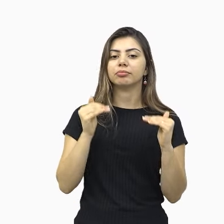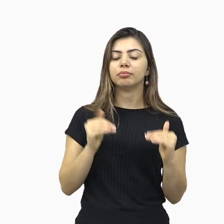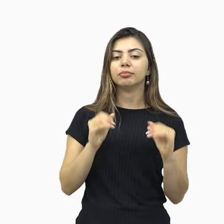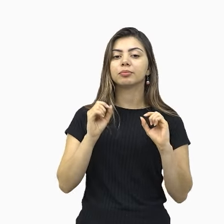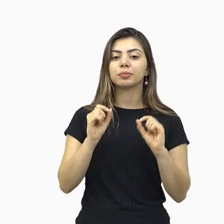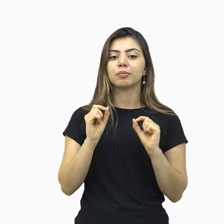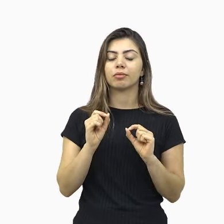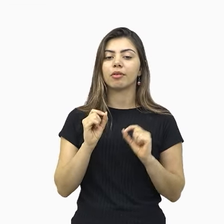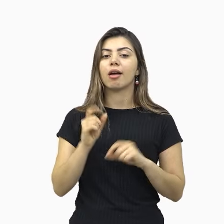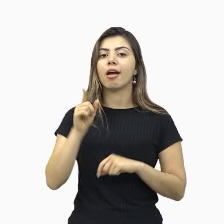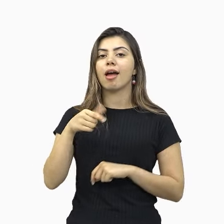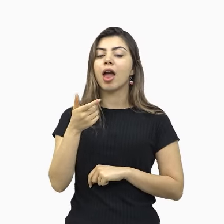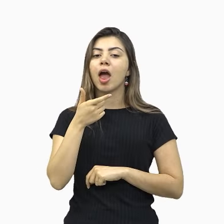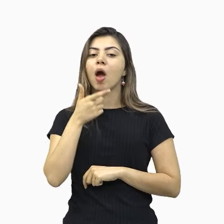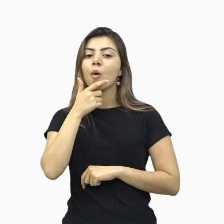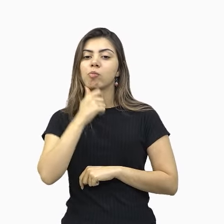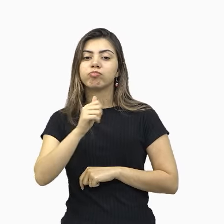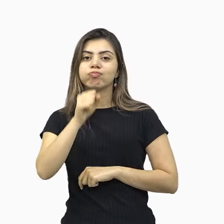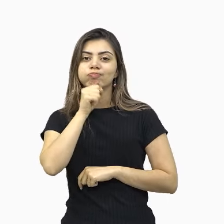great-grandfather, que é o bisavô,